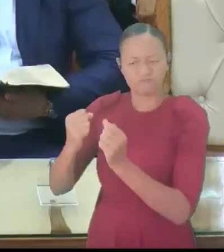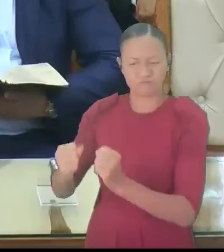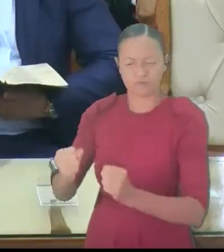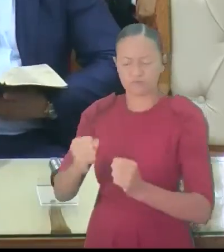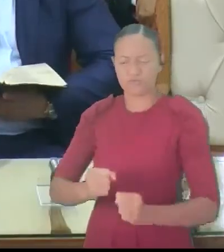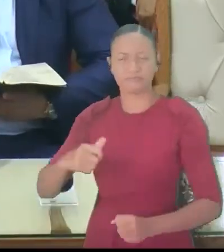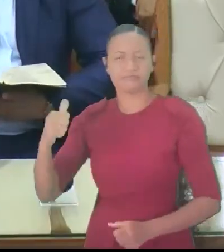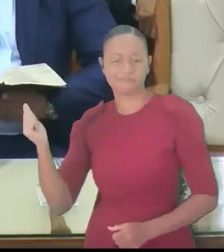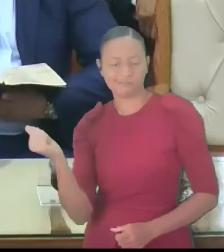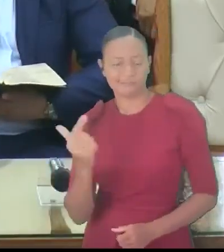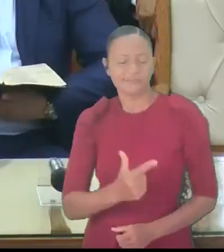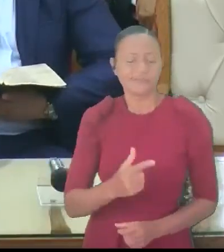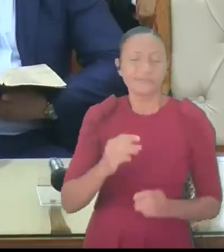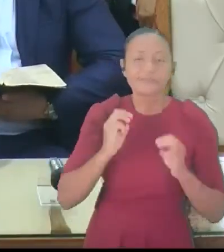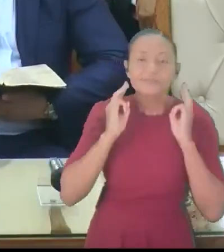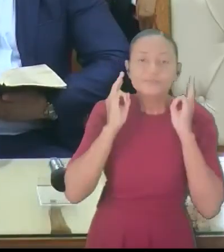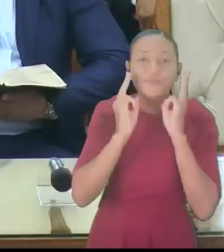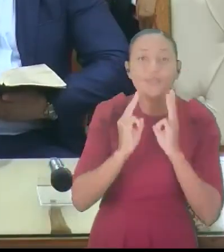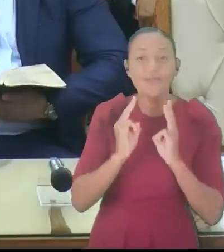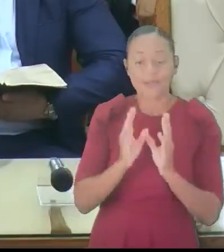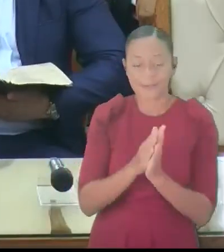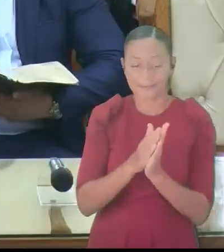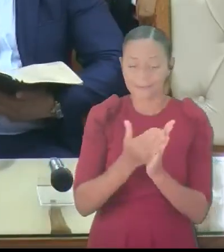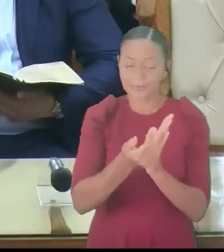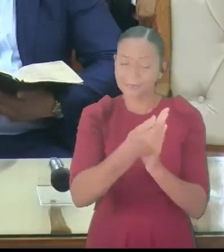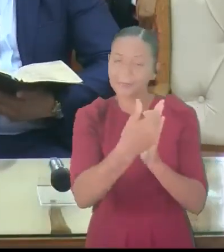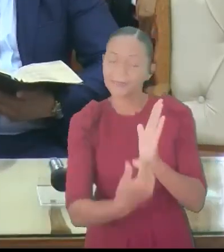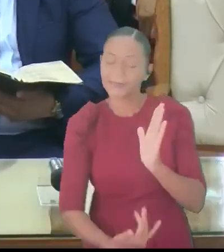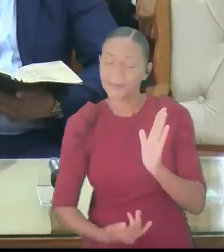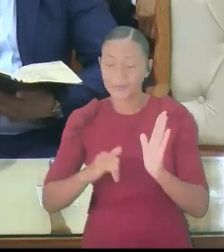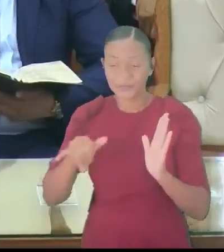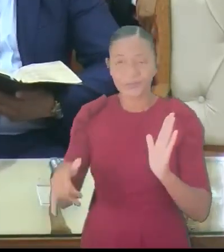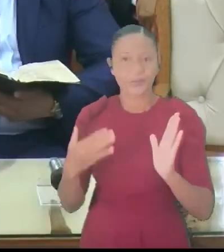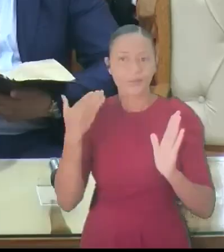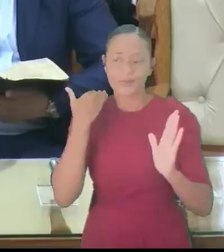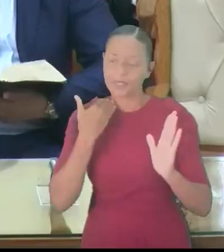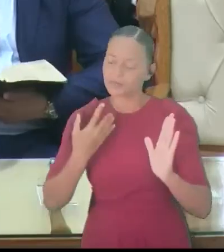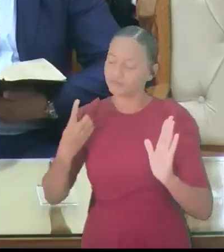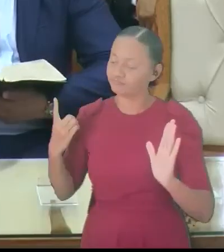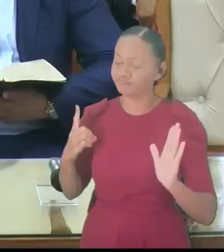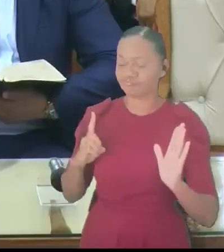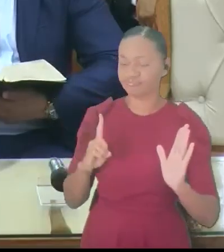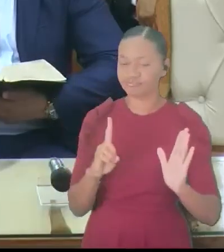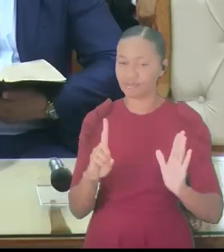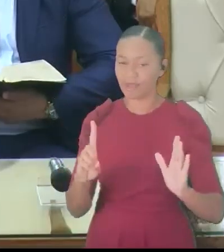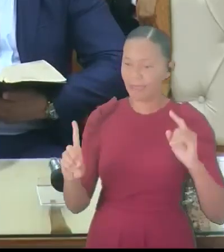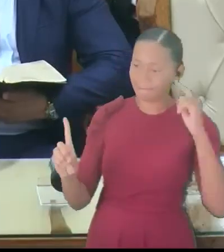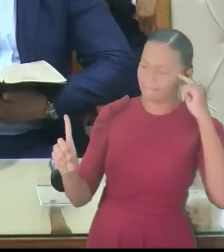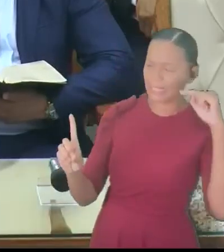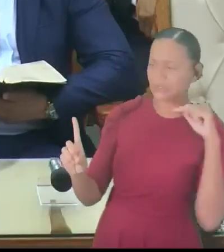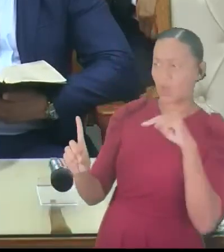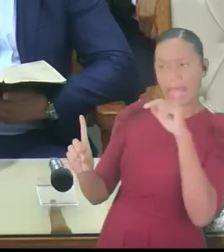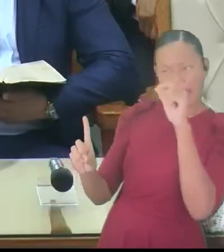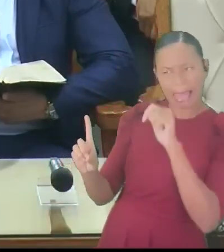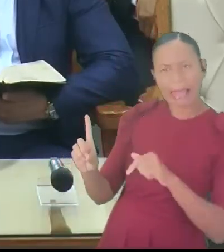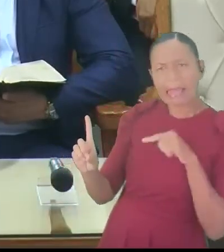Moisés. Aí o que foi que a Bíblia diz? Quando João Batista apareceu, eles pensaram que João Batista era o